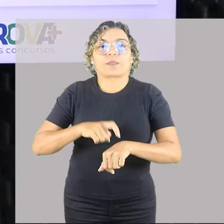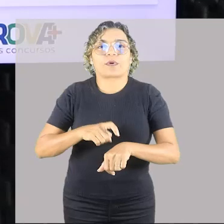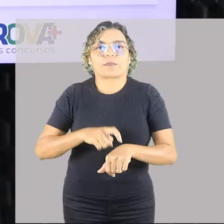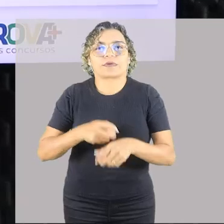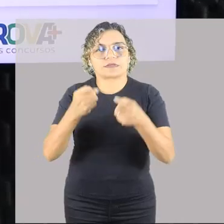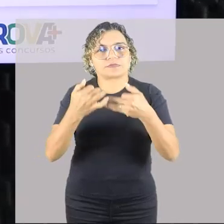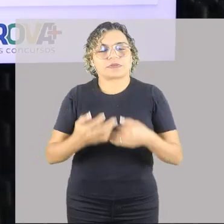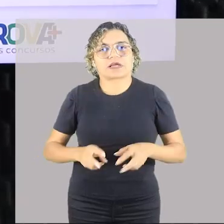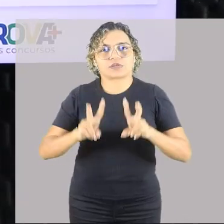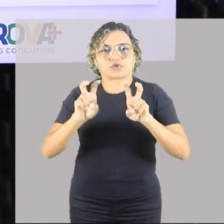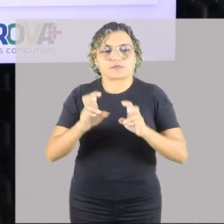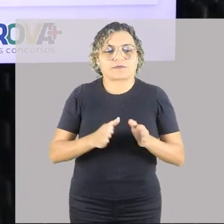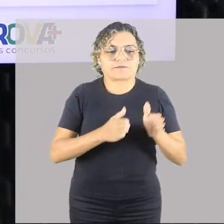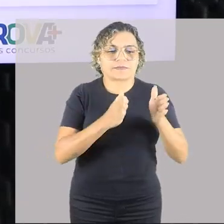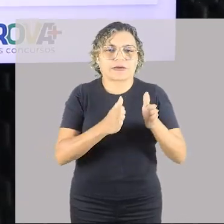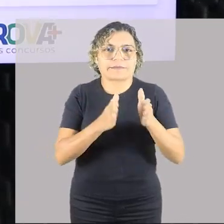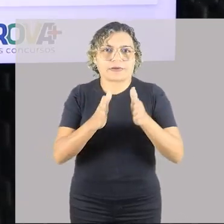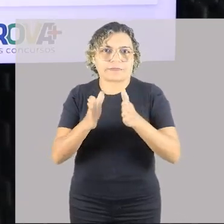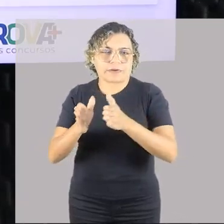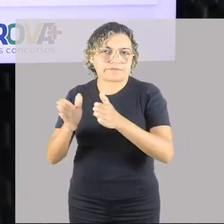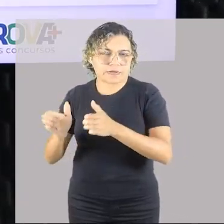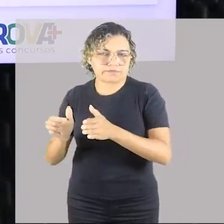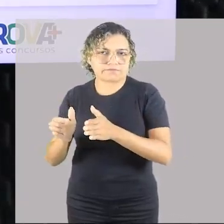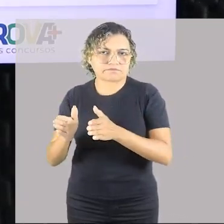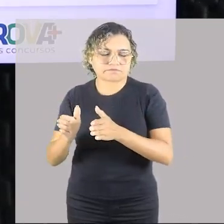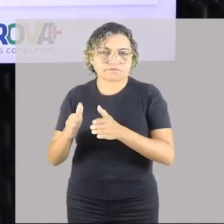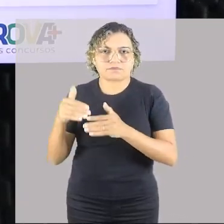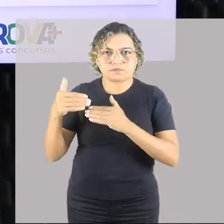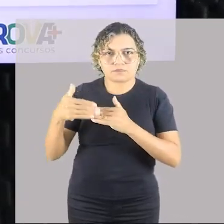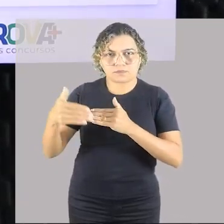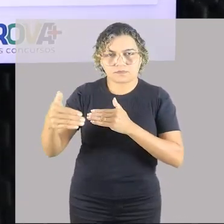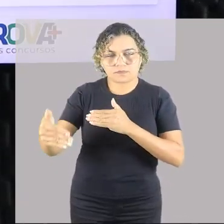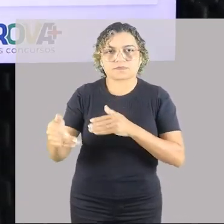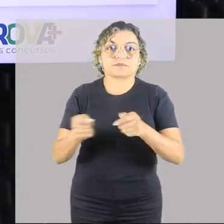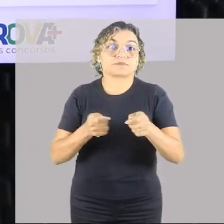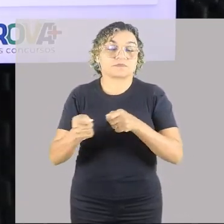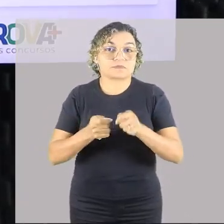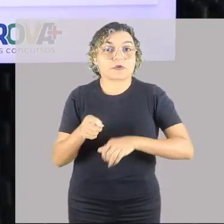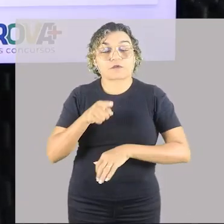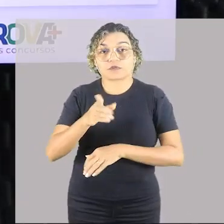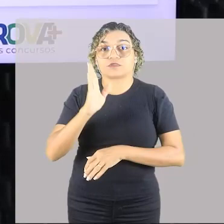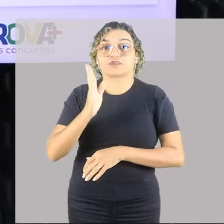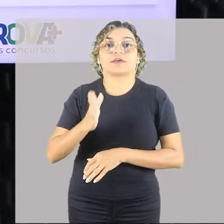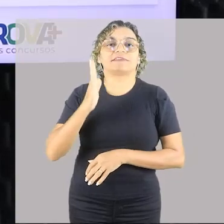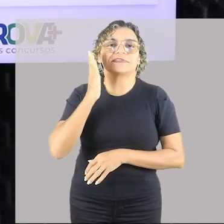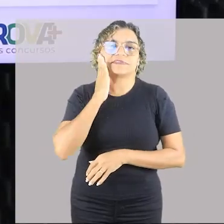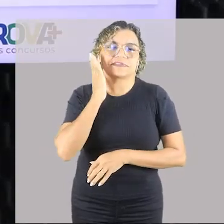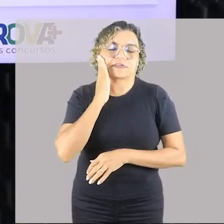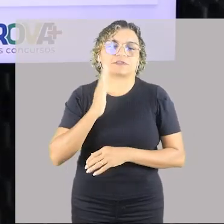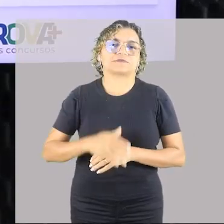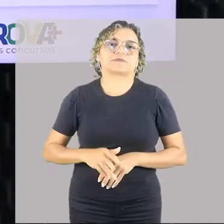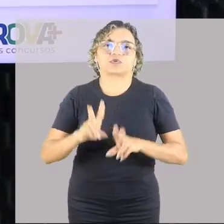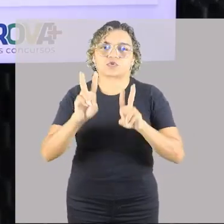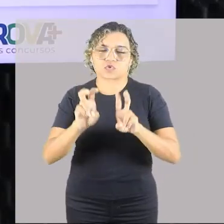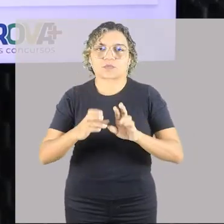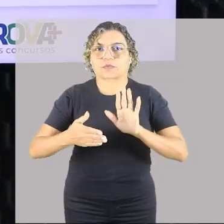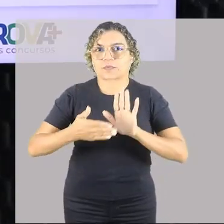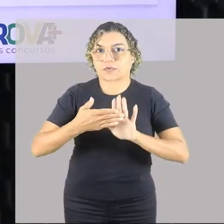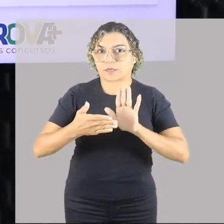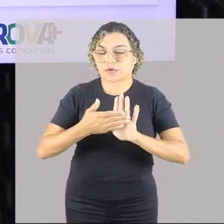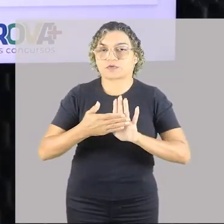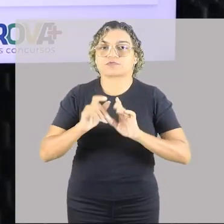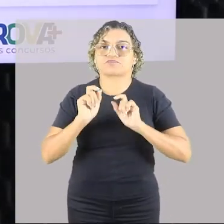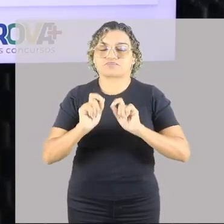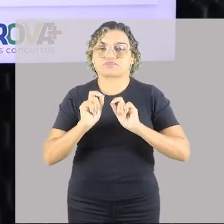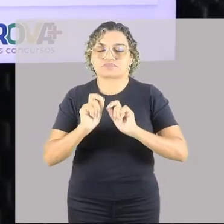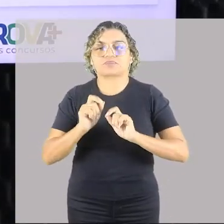agora da gente falar um pouquinho sobre as fases, efetivamente, do processo administrativo. Agora que você já entende sobre o